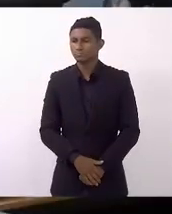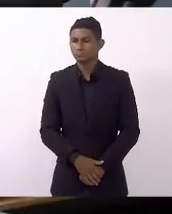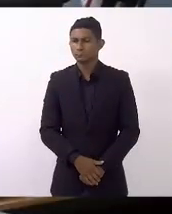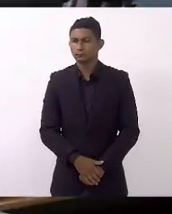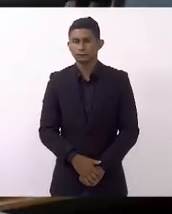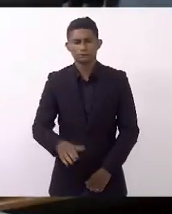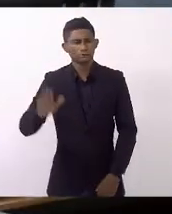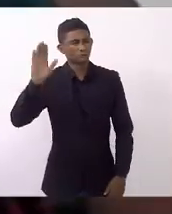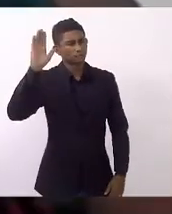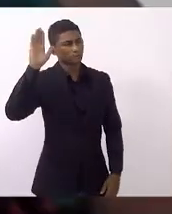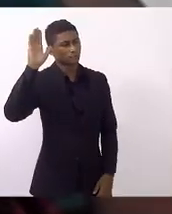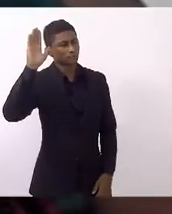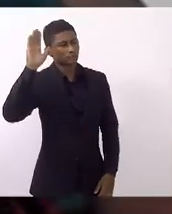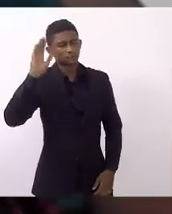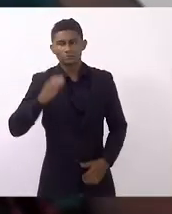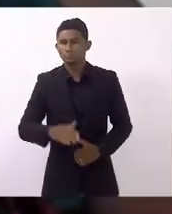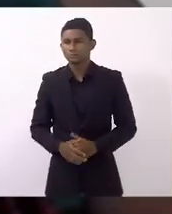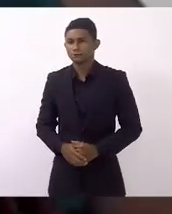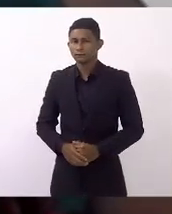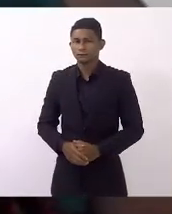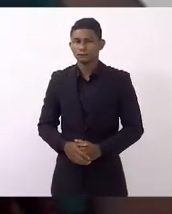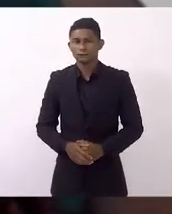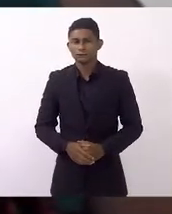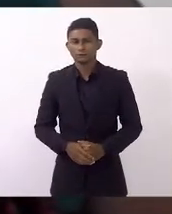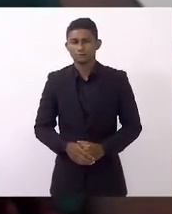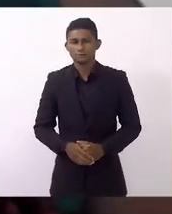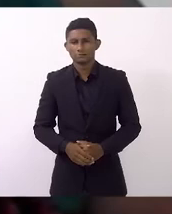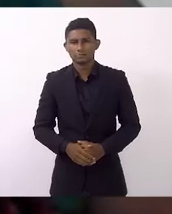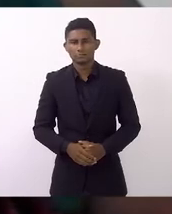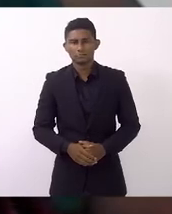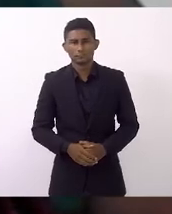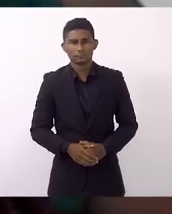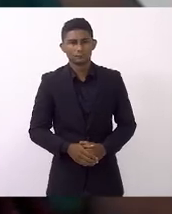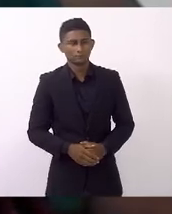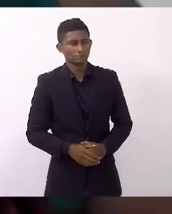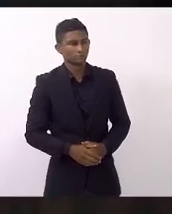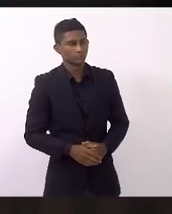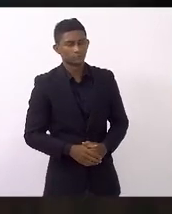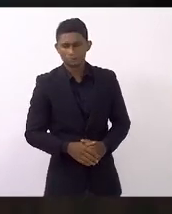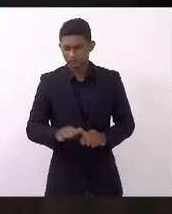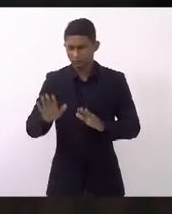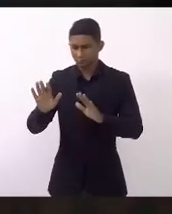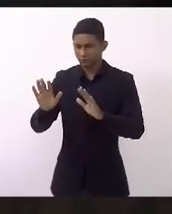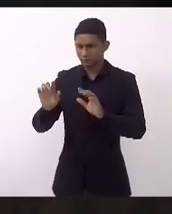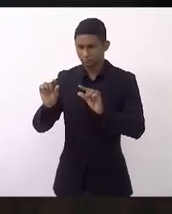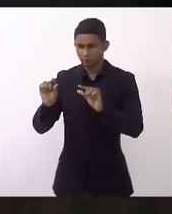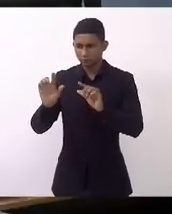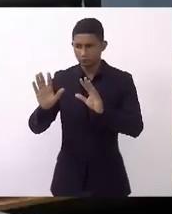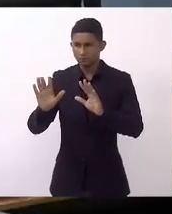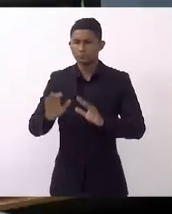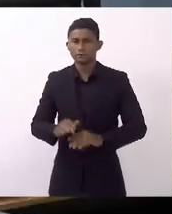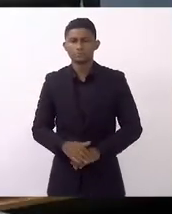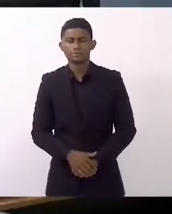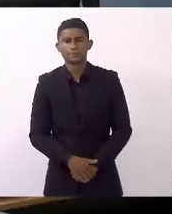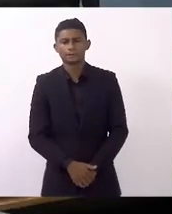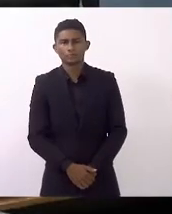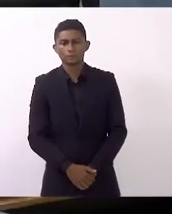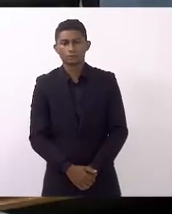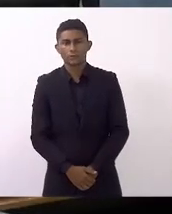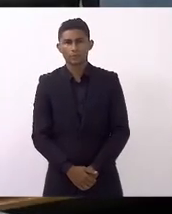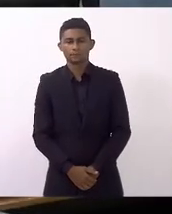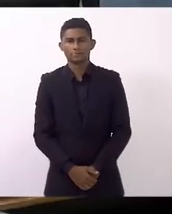Questão de ordem, presidente. Questão de ordem, só para ratificar, por favor. Um instante só, deputada Mônica.